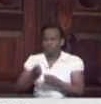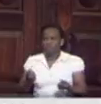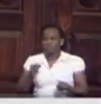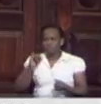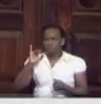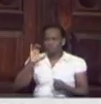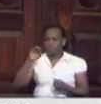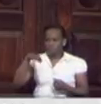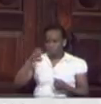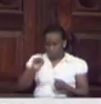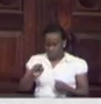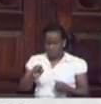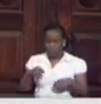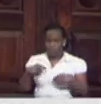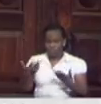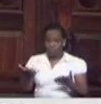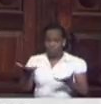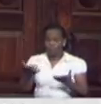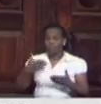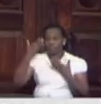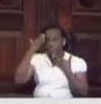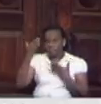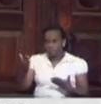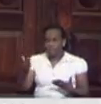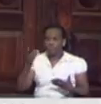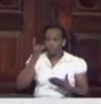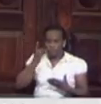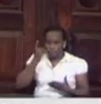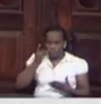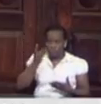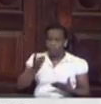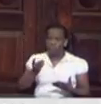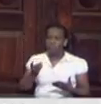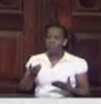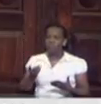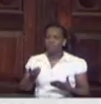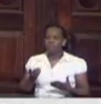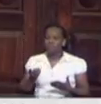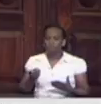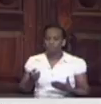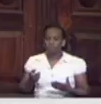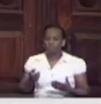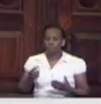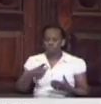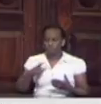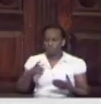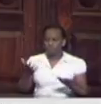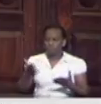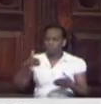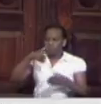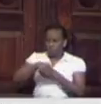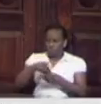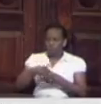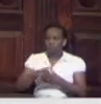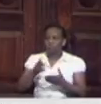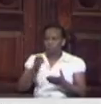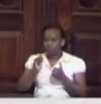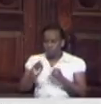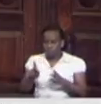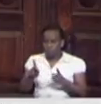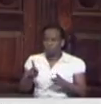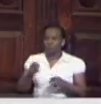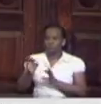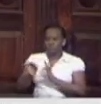Então, quero aqui agradecer aos deputados e deputadas que no dia de ontem votaram favoravelmente o